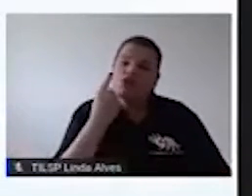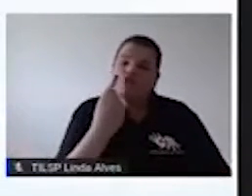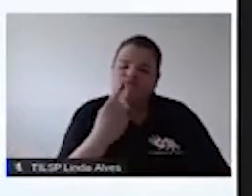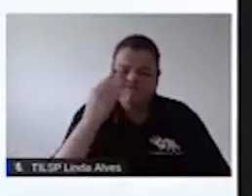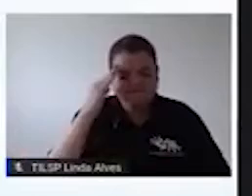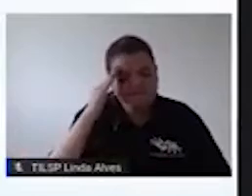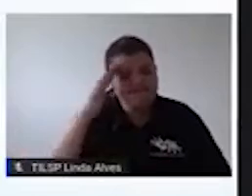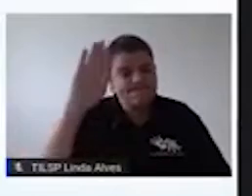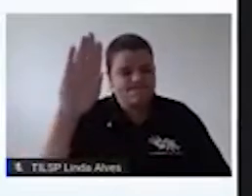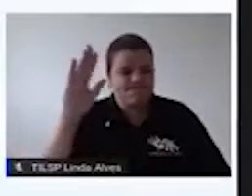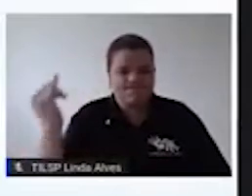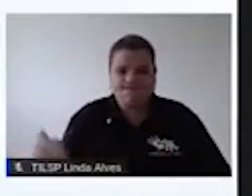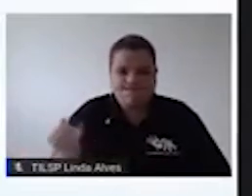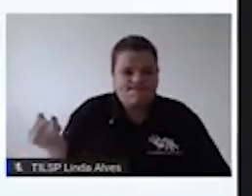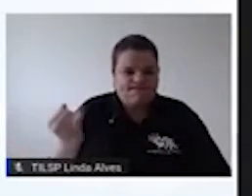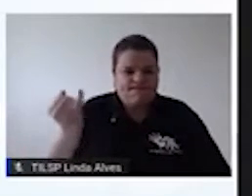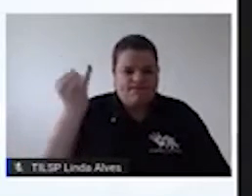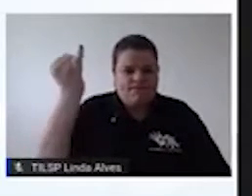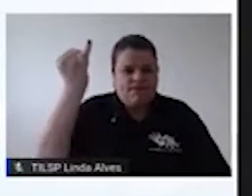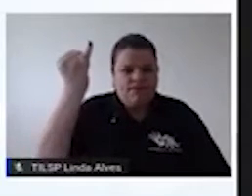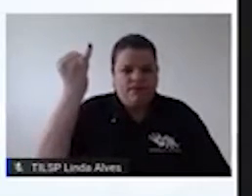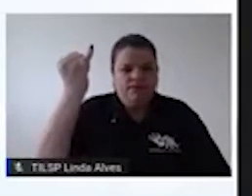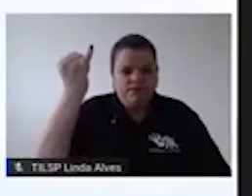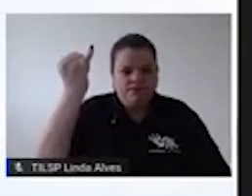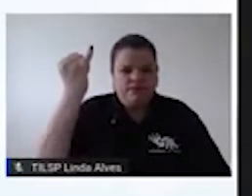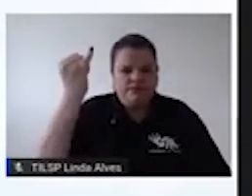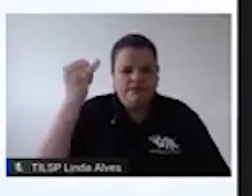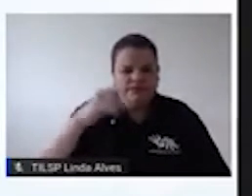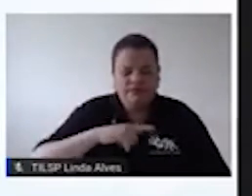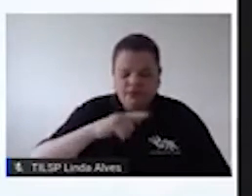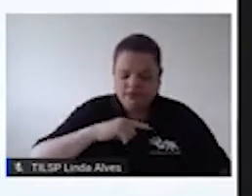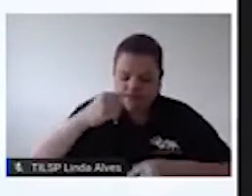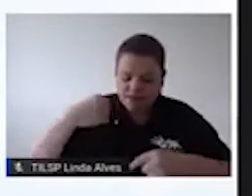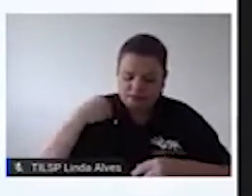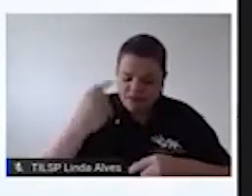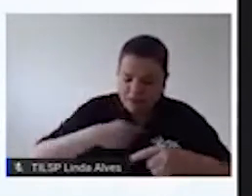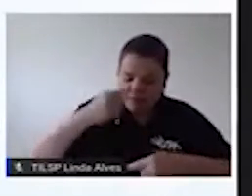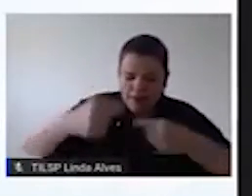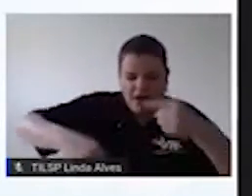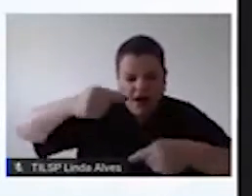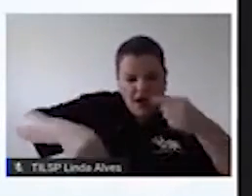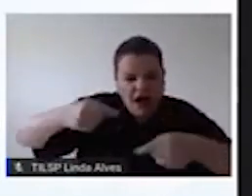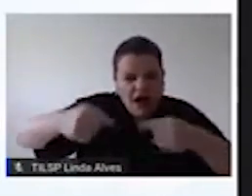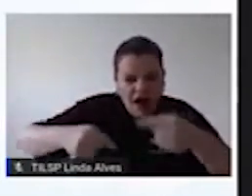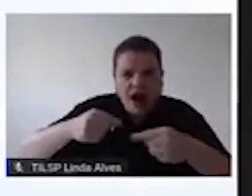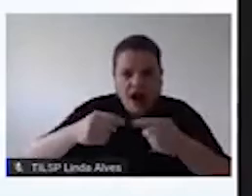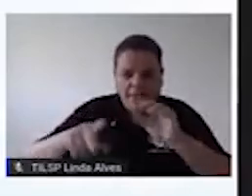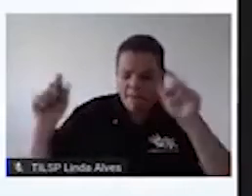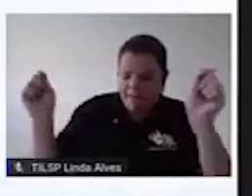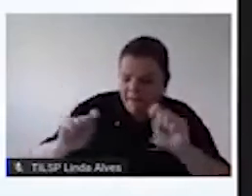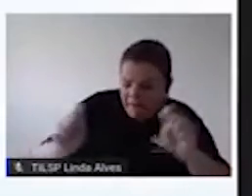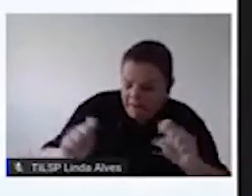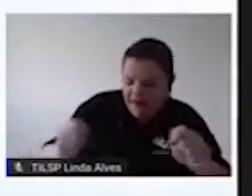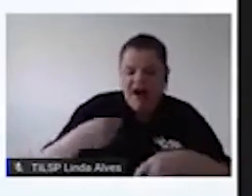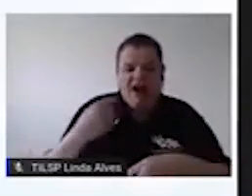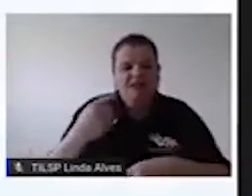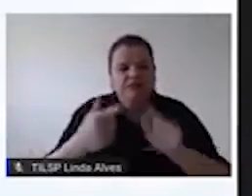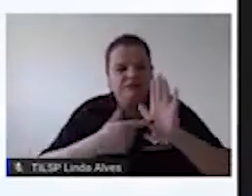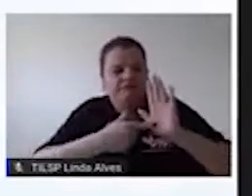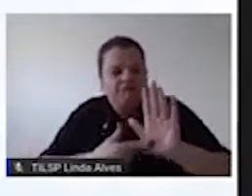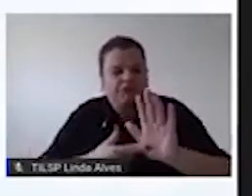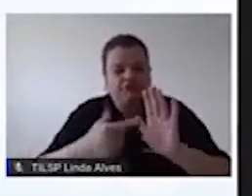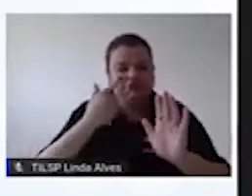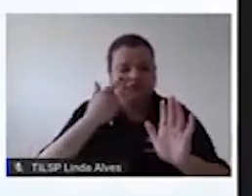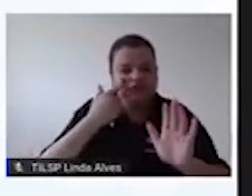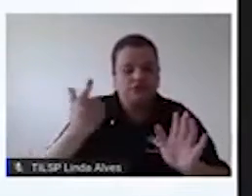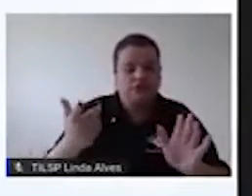na política, Gilce. Além de você ter que demonstrar ali a sua competência, as bandeiras, a pauta que você